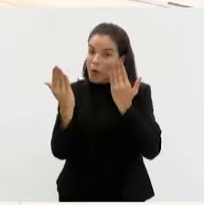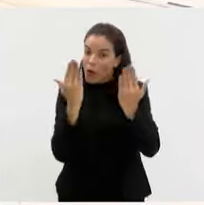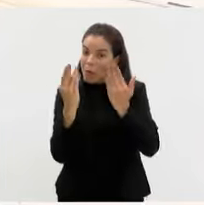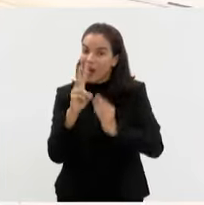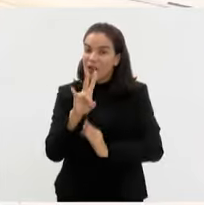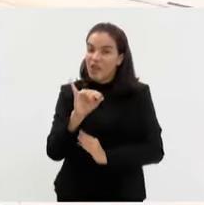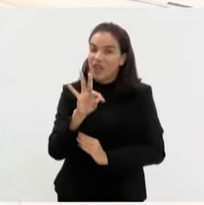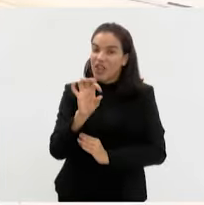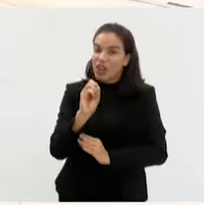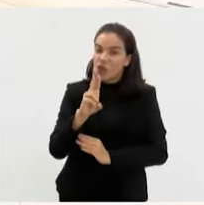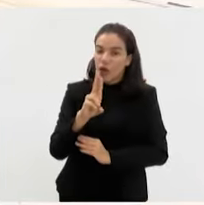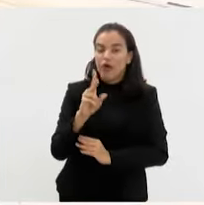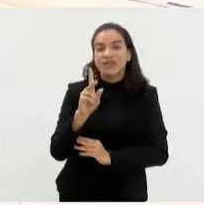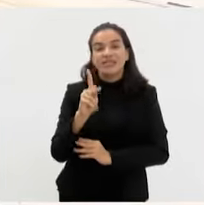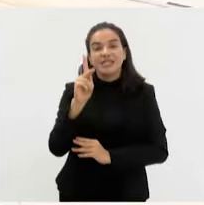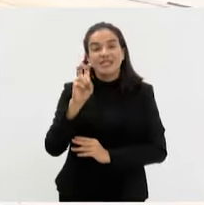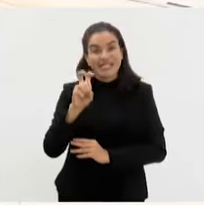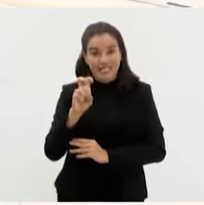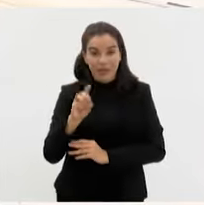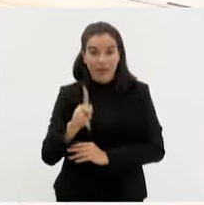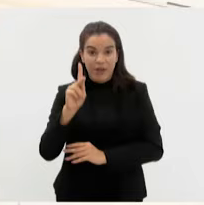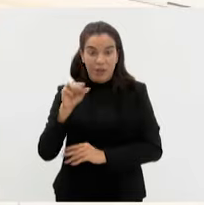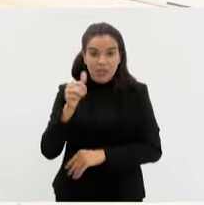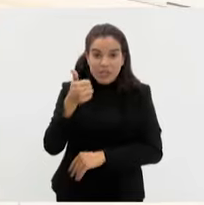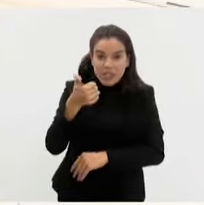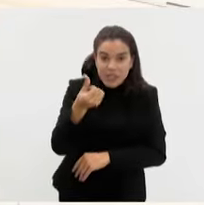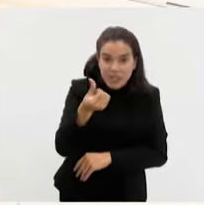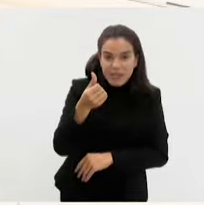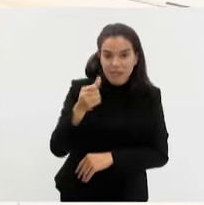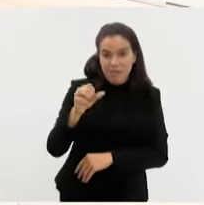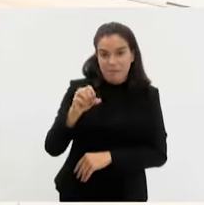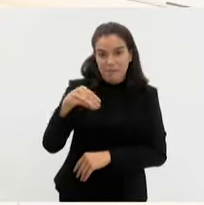Vitor, que correu os 5 quilômetros em 16 minutos.